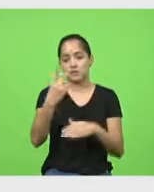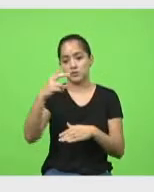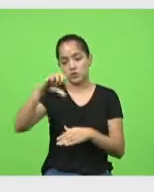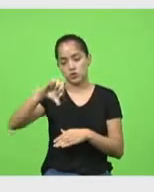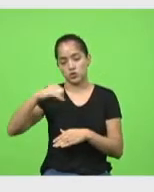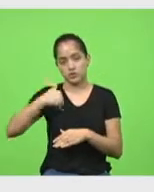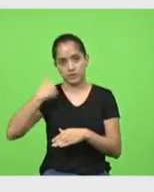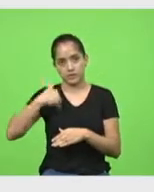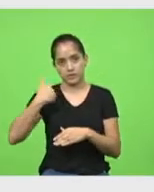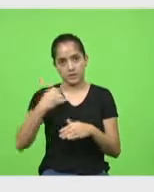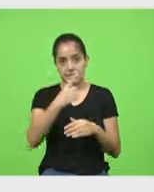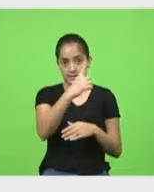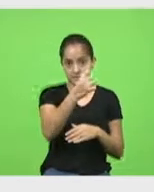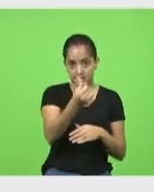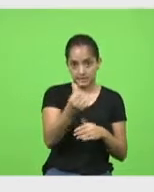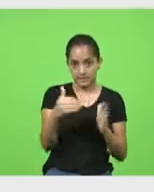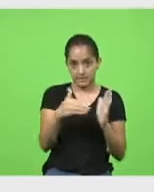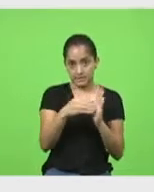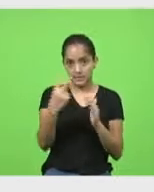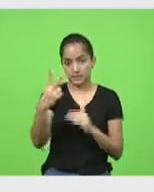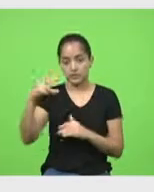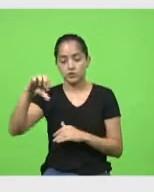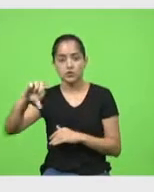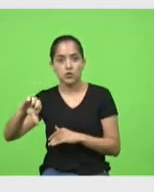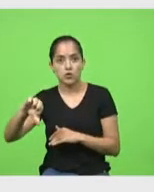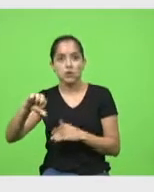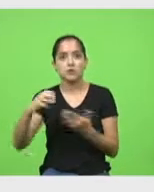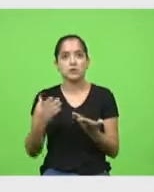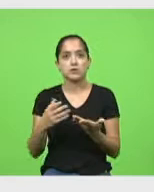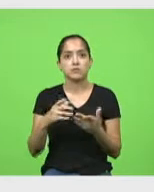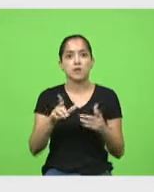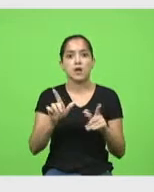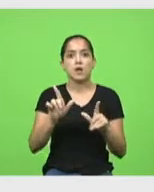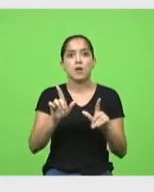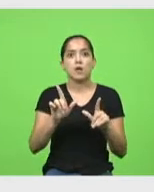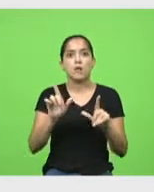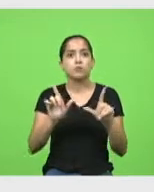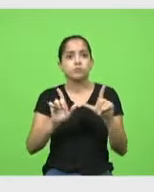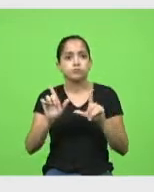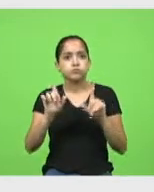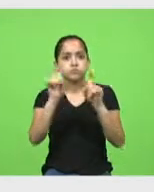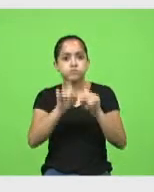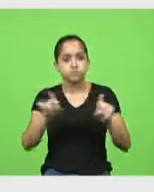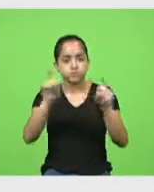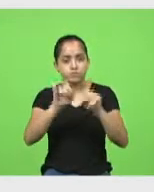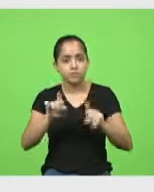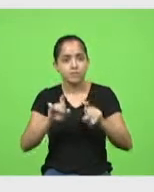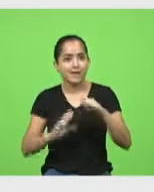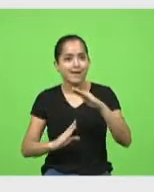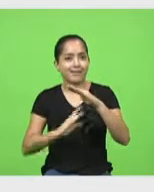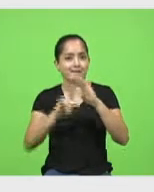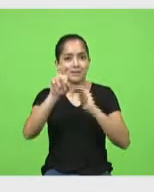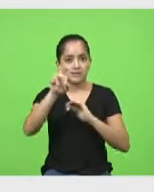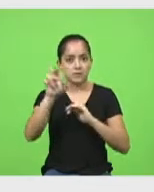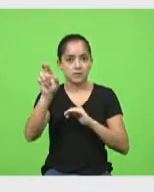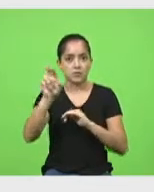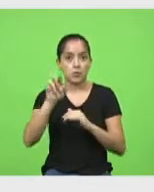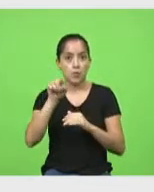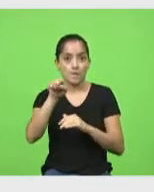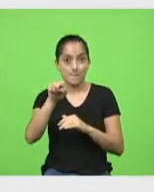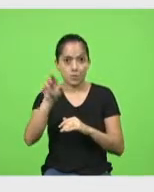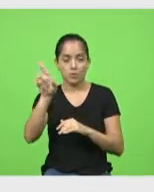a 29 anos de idade, adquirir um computador no valor de até R$5 mil, com